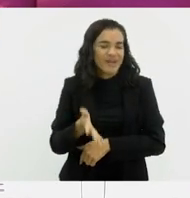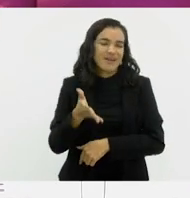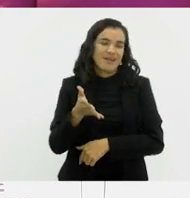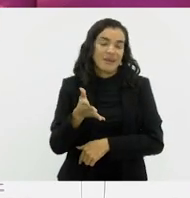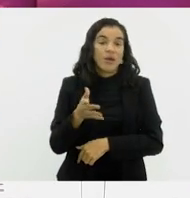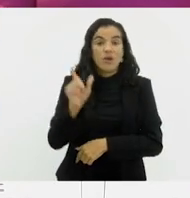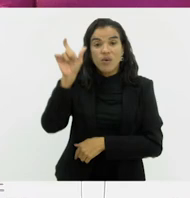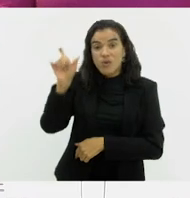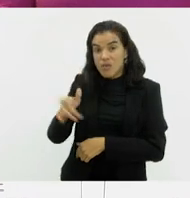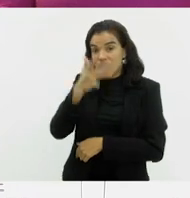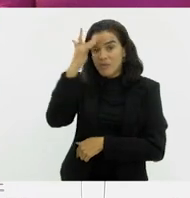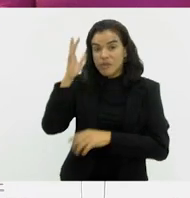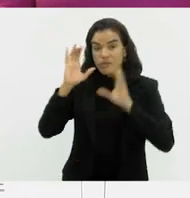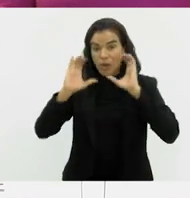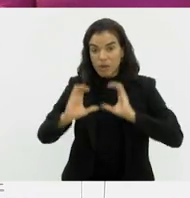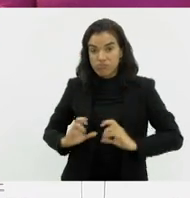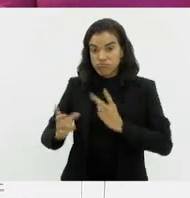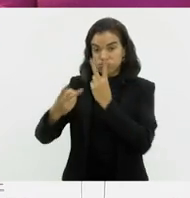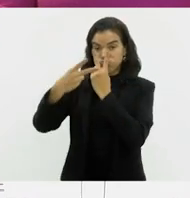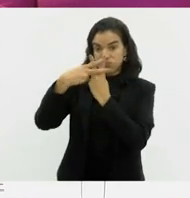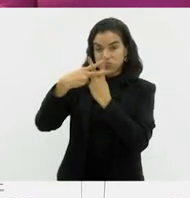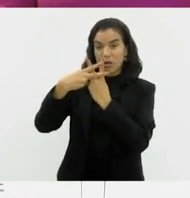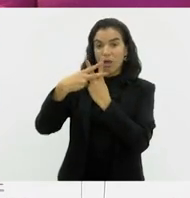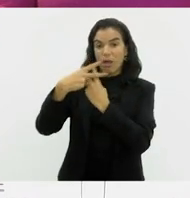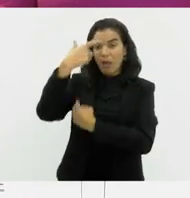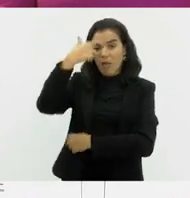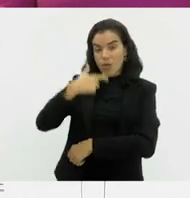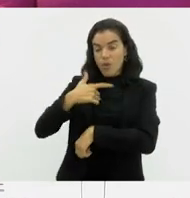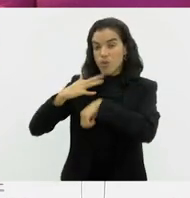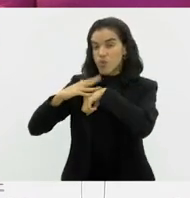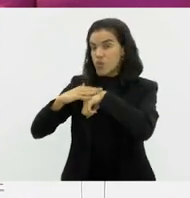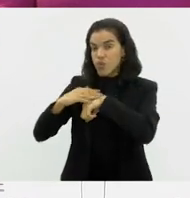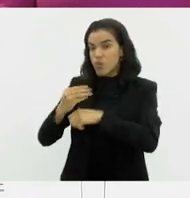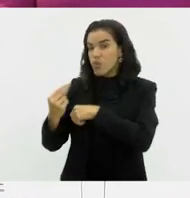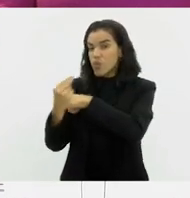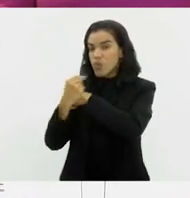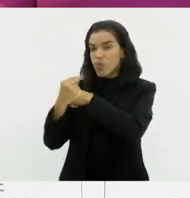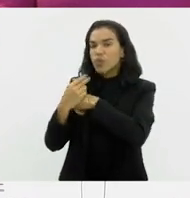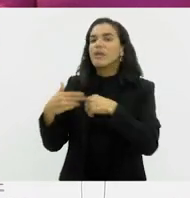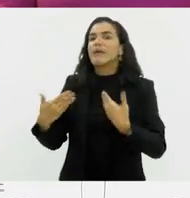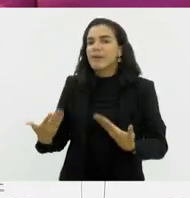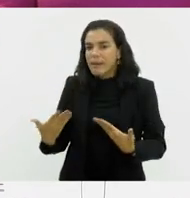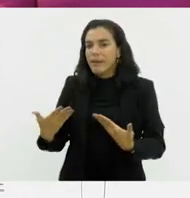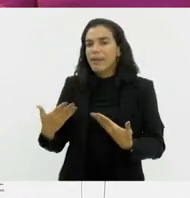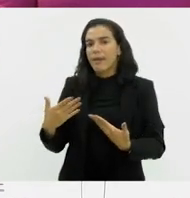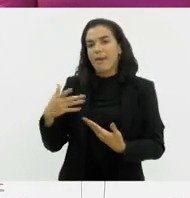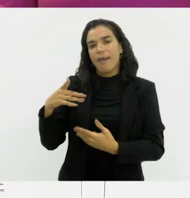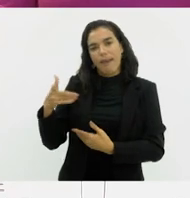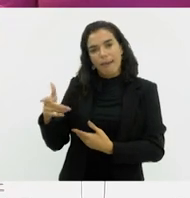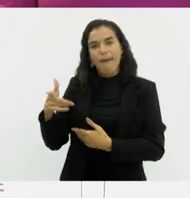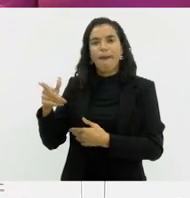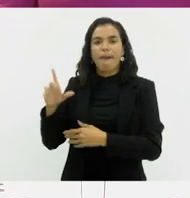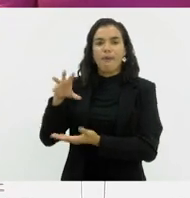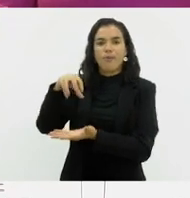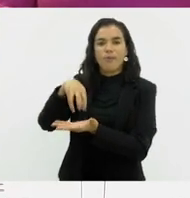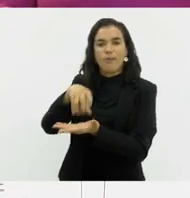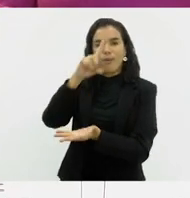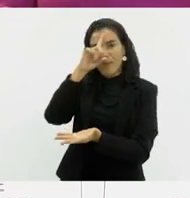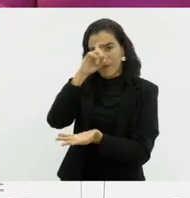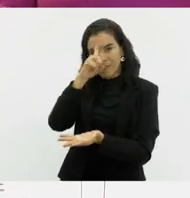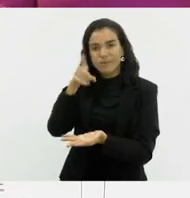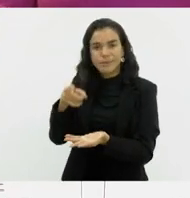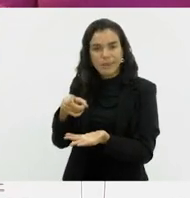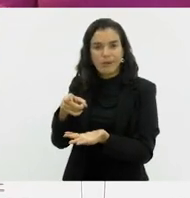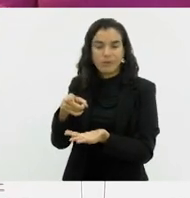coisa é o cidadão que está lá dentro, doente. Então, quem cuida do doente é a saúde. A unidade vai ser administrada